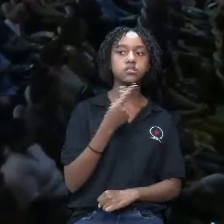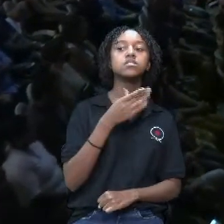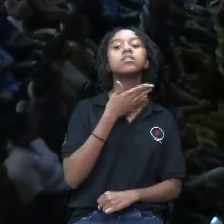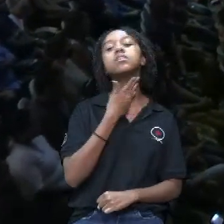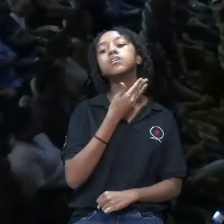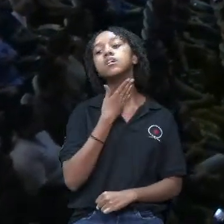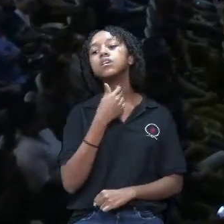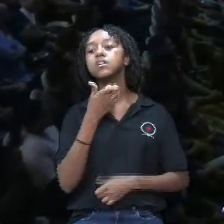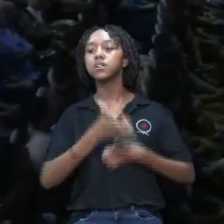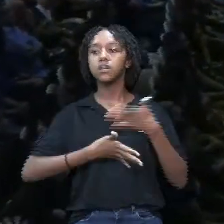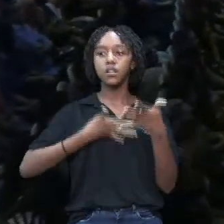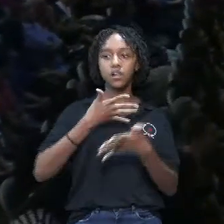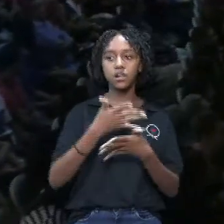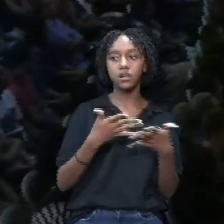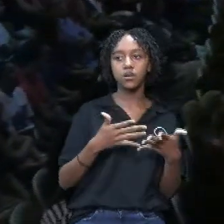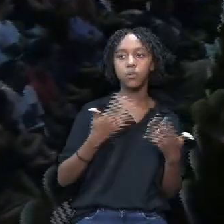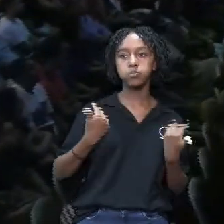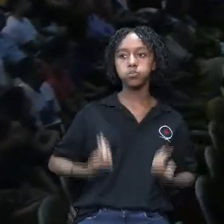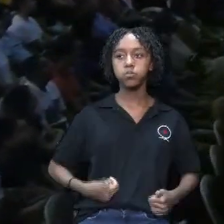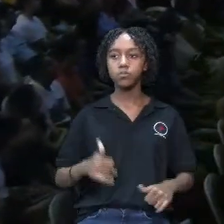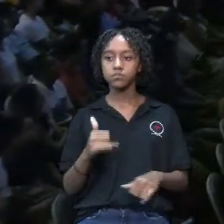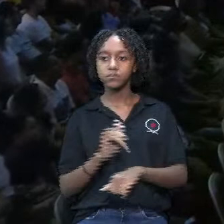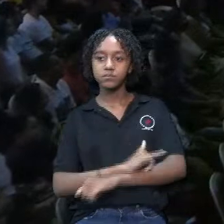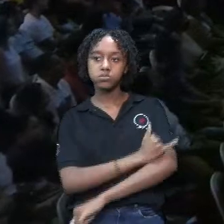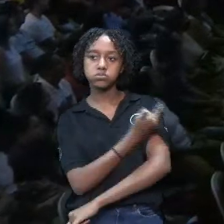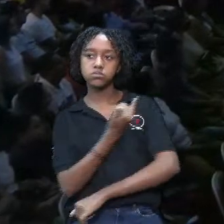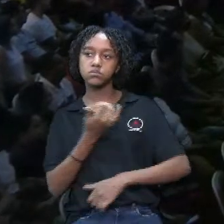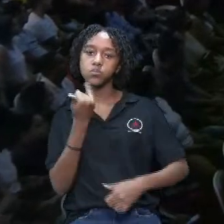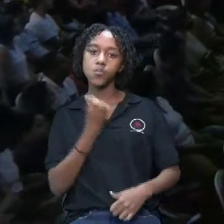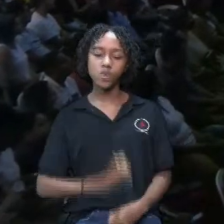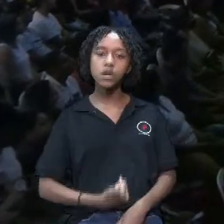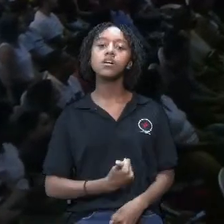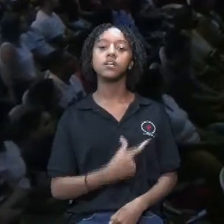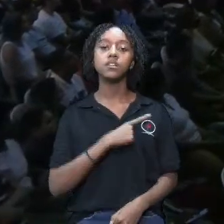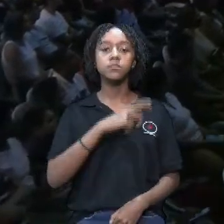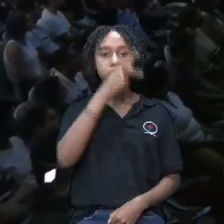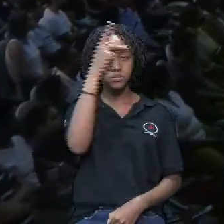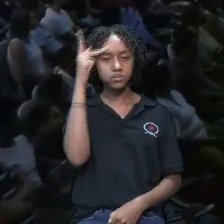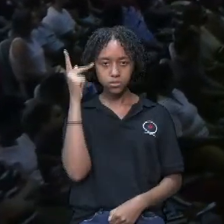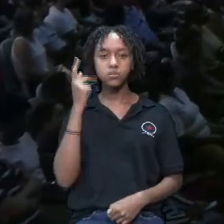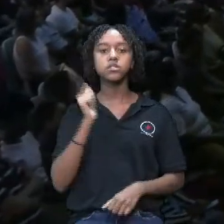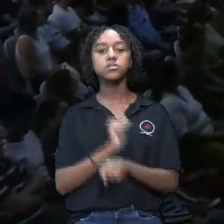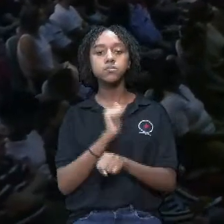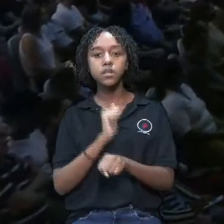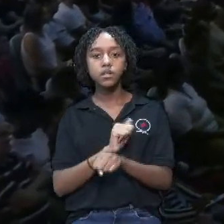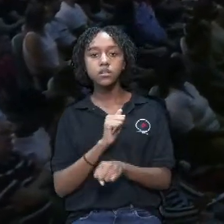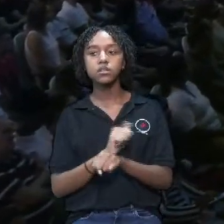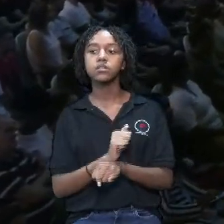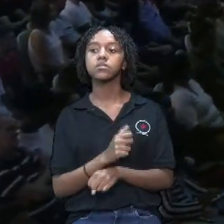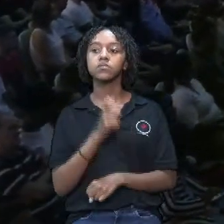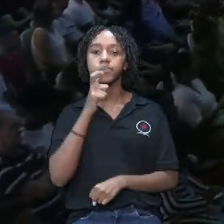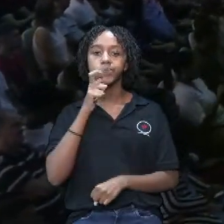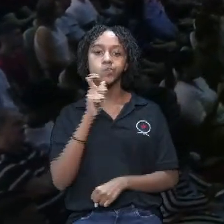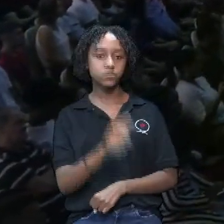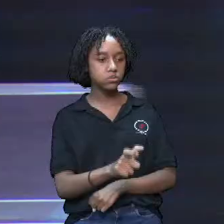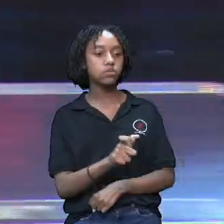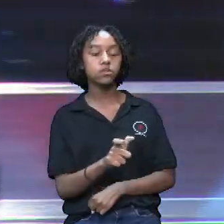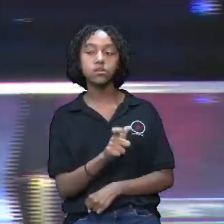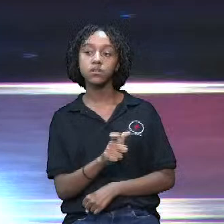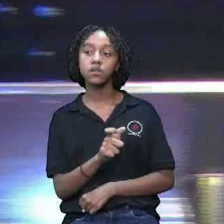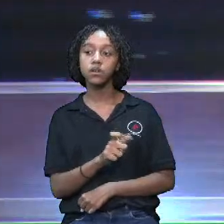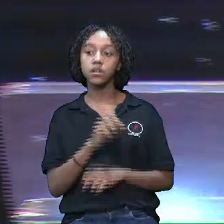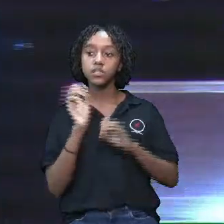corpo gordo ou magro. Tem gente esperando uma palavra sua. Não abra mão do seu chamado.